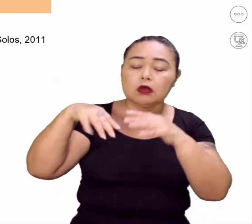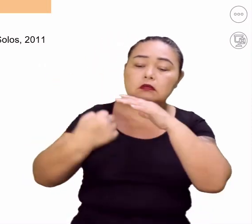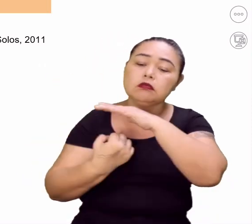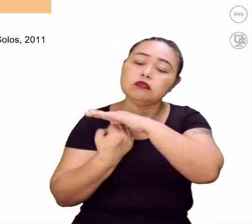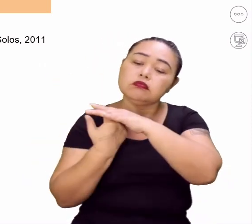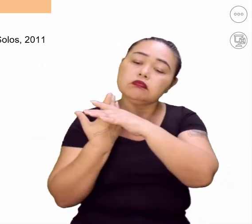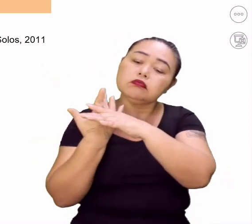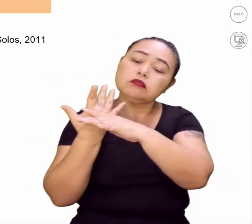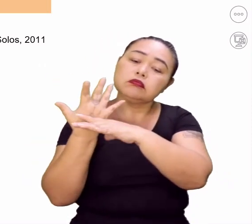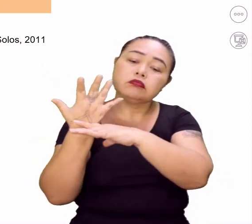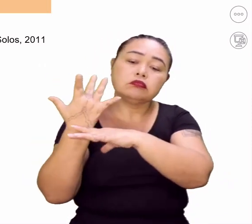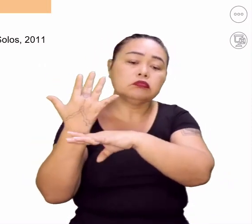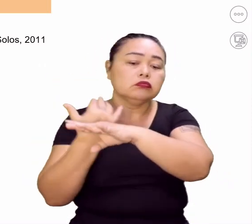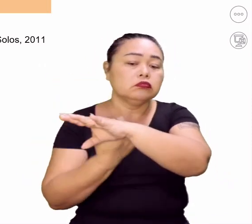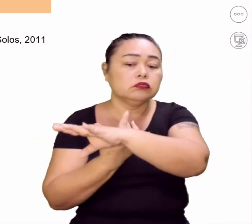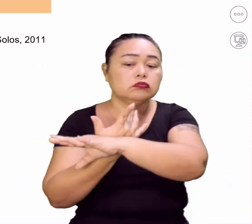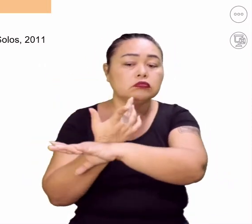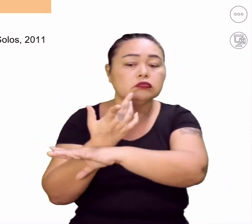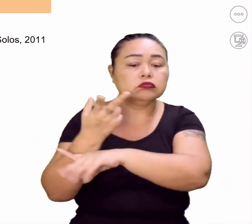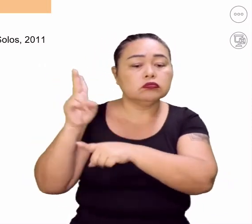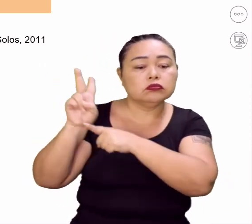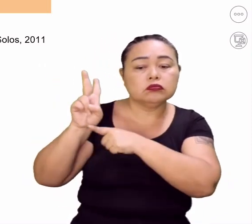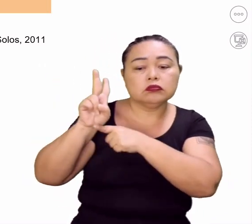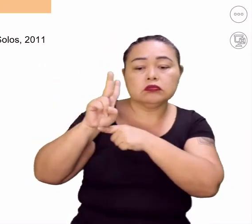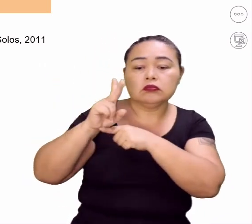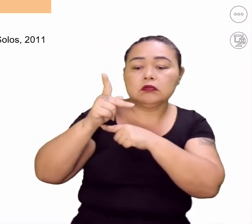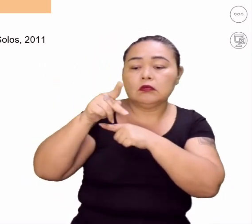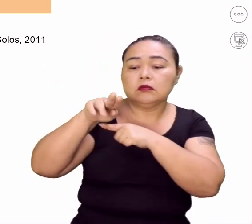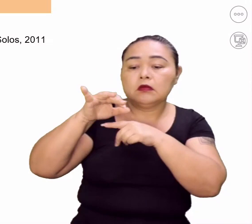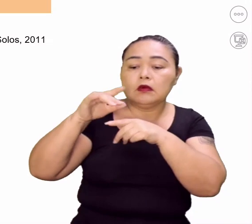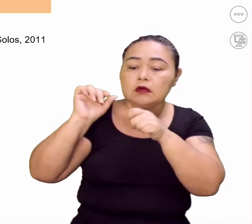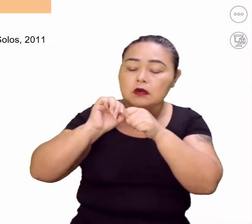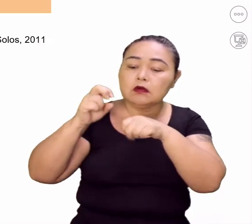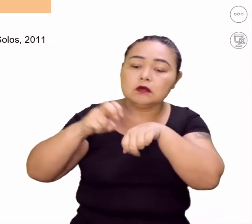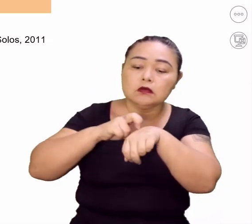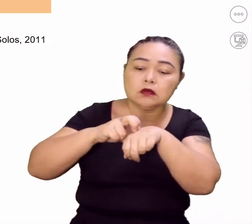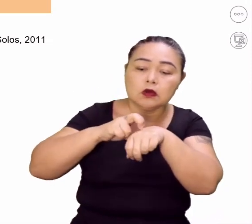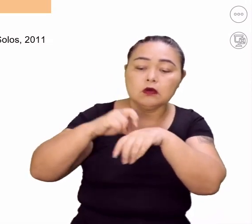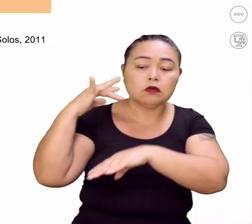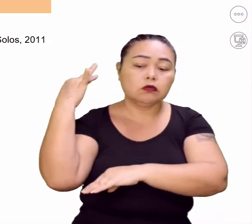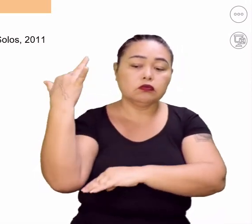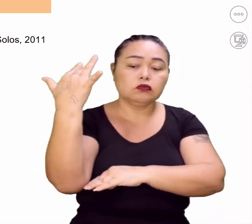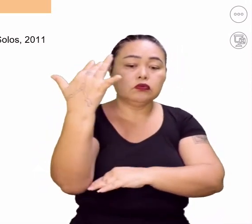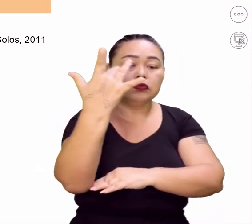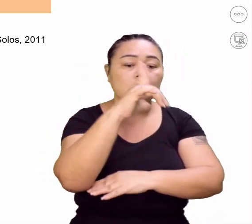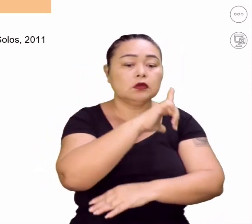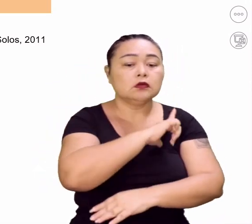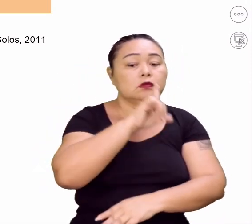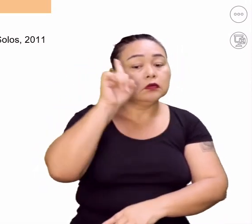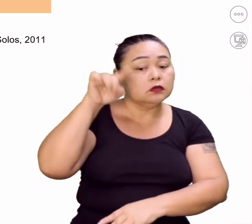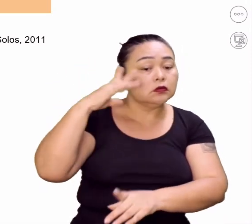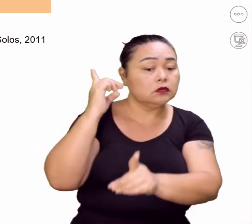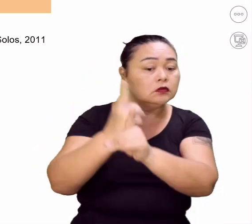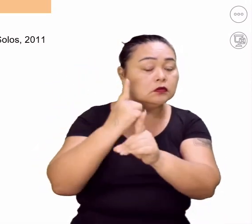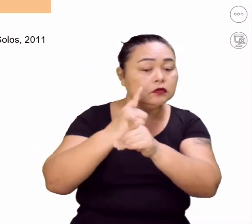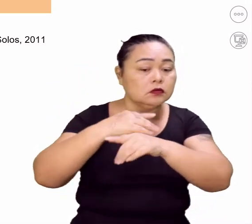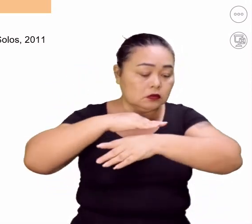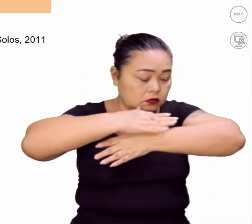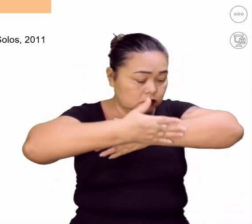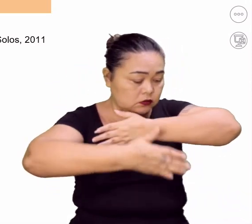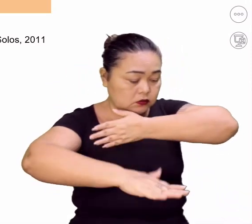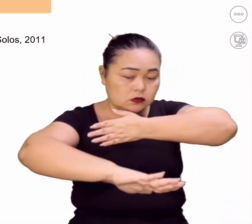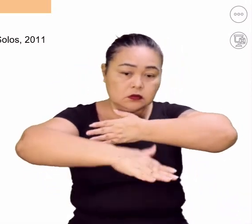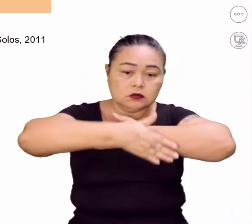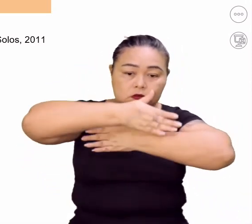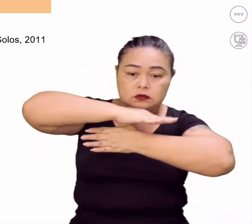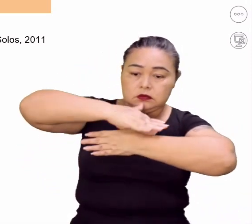plantas, especialmente as de cultivo perene ou florestal, por ser encontrado normalmente nas